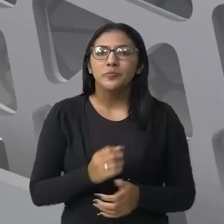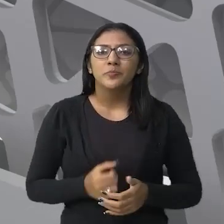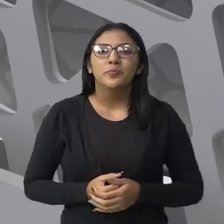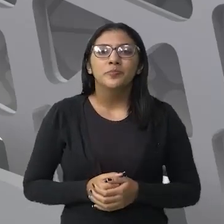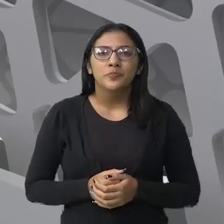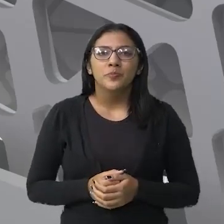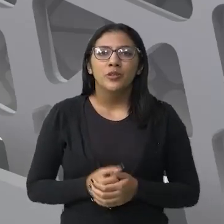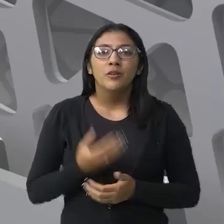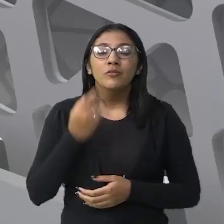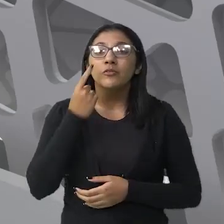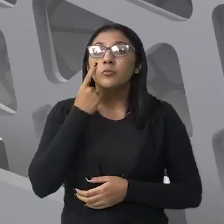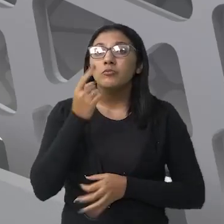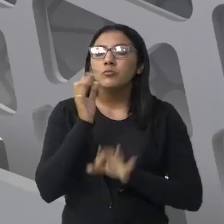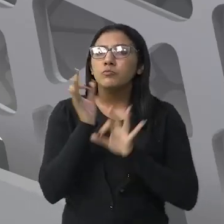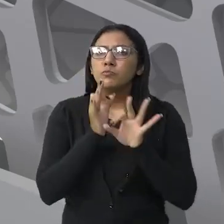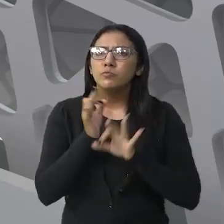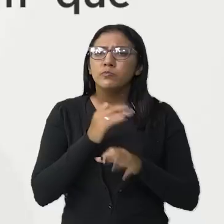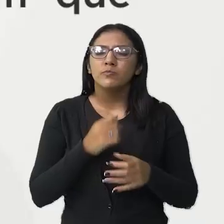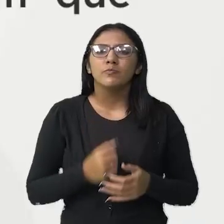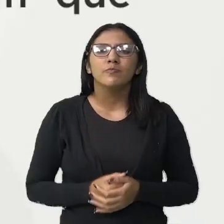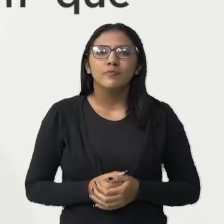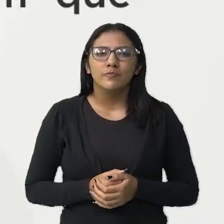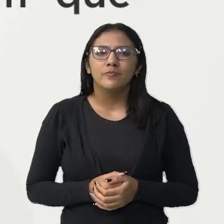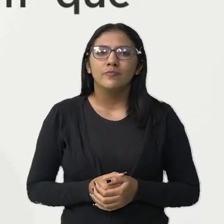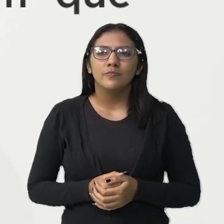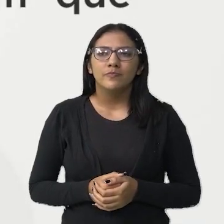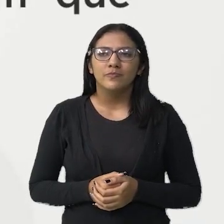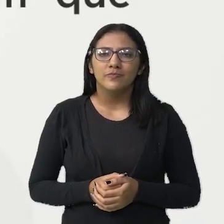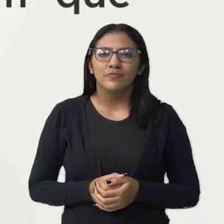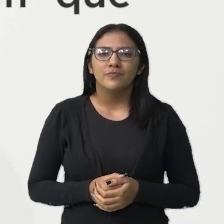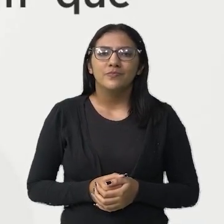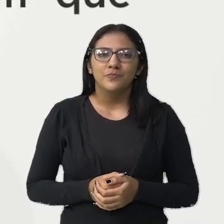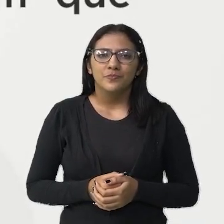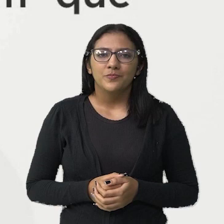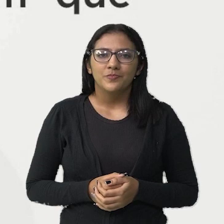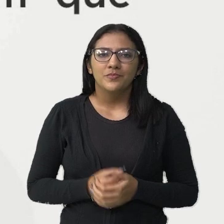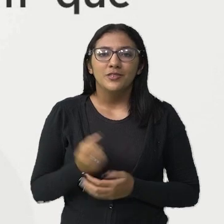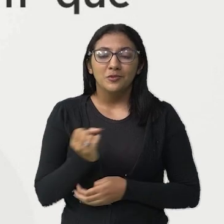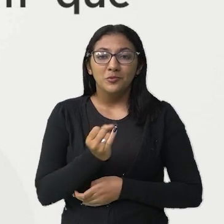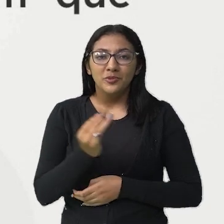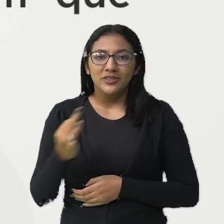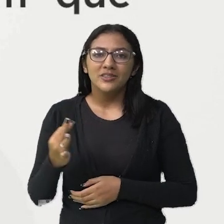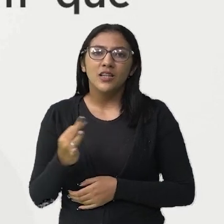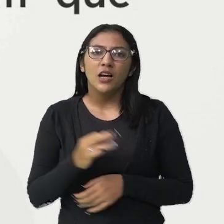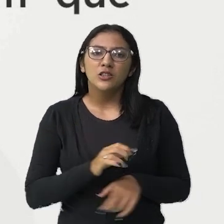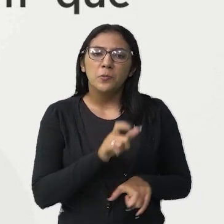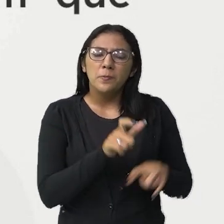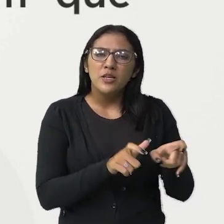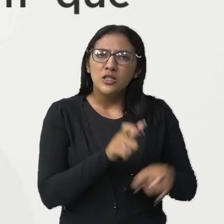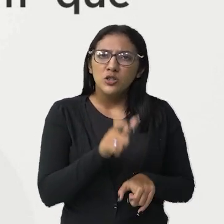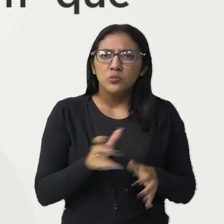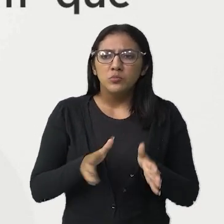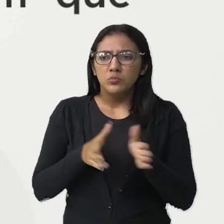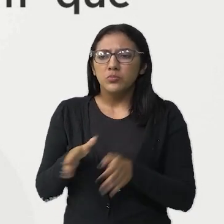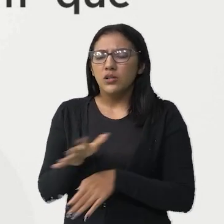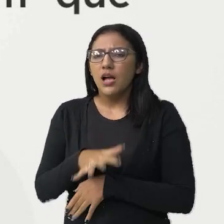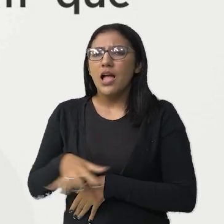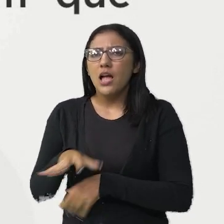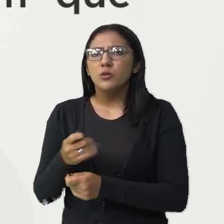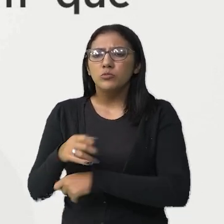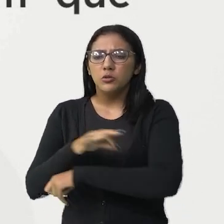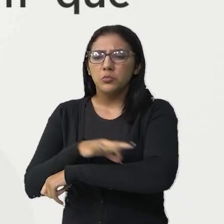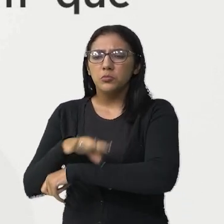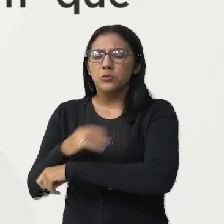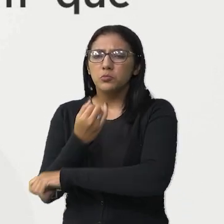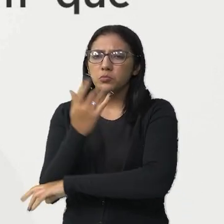efetivamente. Vamos lá então seguir para a nossa próxima cartela. Olha só. As grandezas são pessoas e a área reflorestada, como nós concluímos aqui,